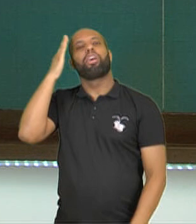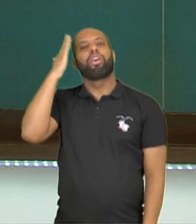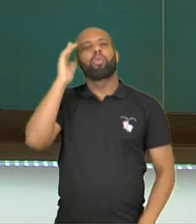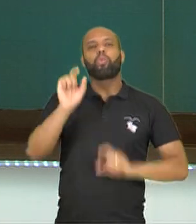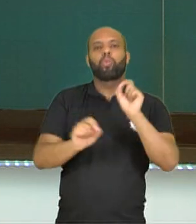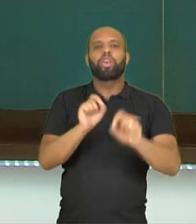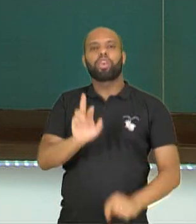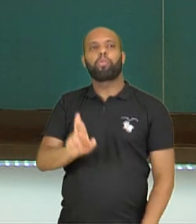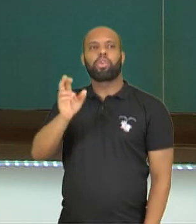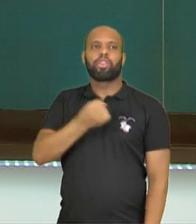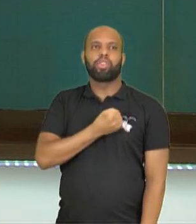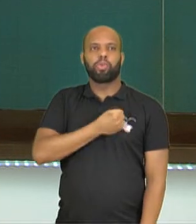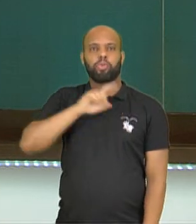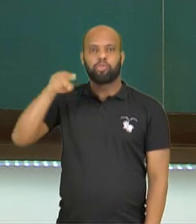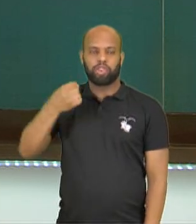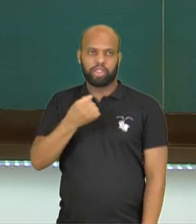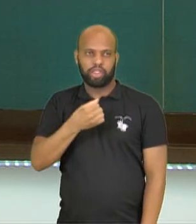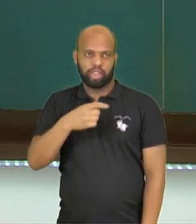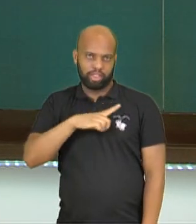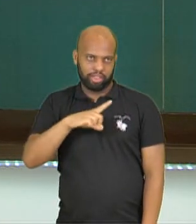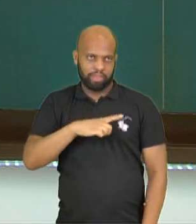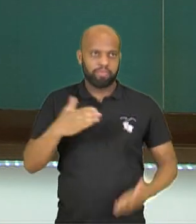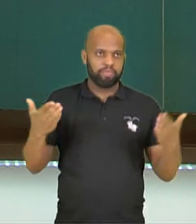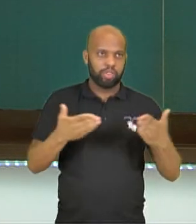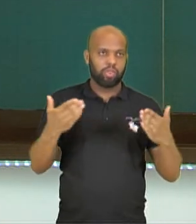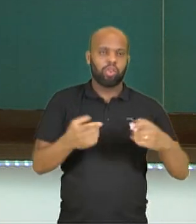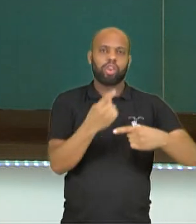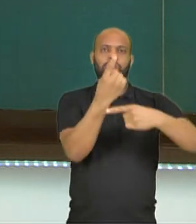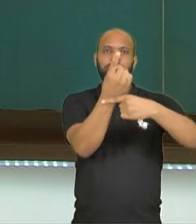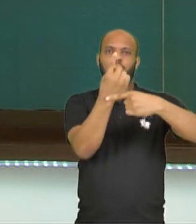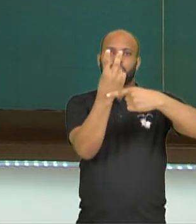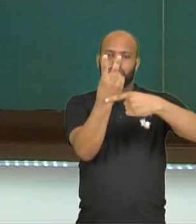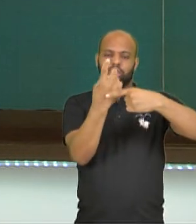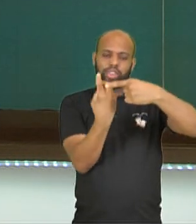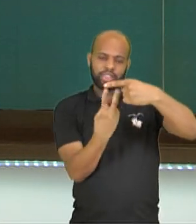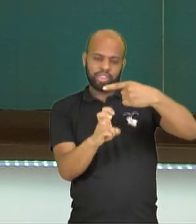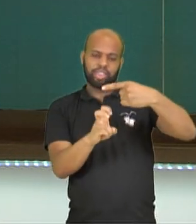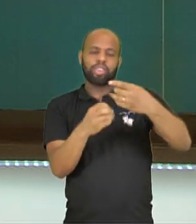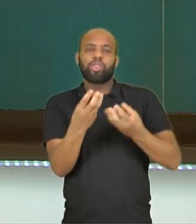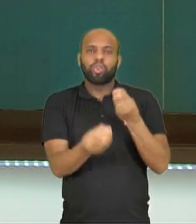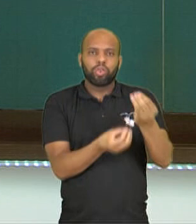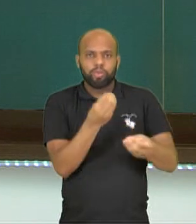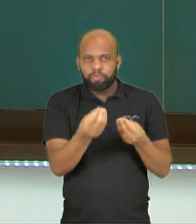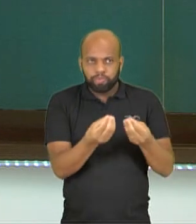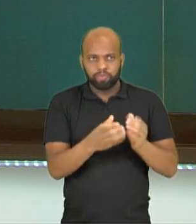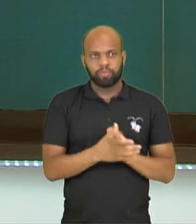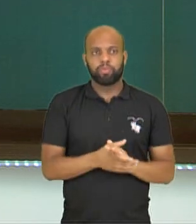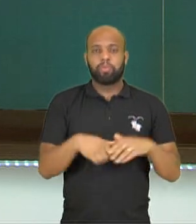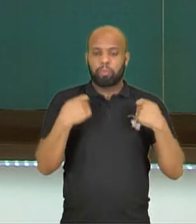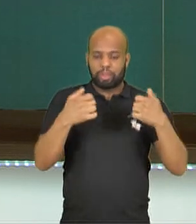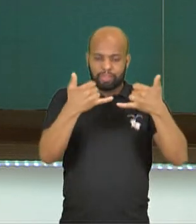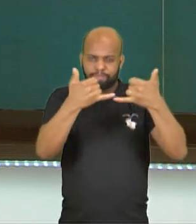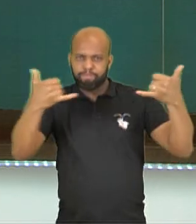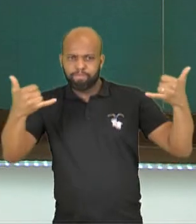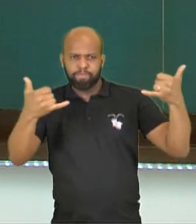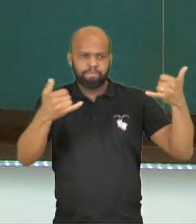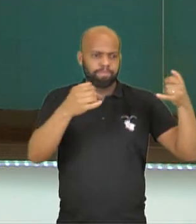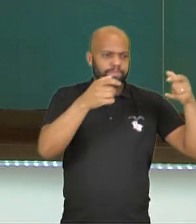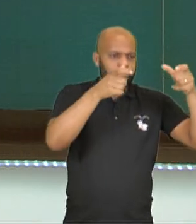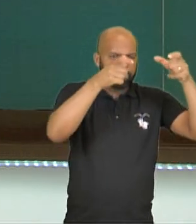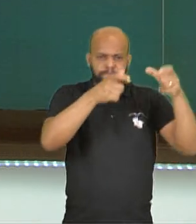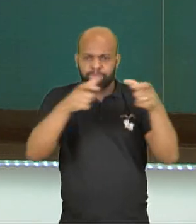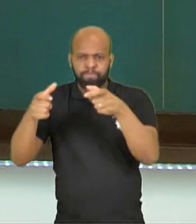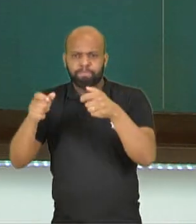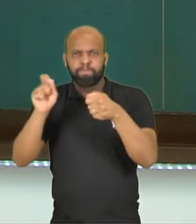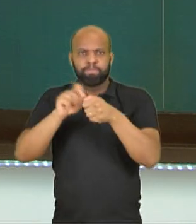ela representa. 12/5, como que eu localizo numa reta numérica? Eu também preciso fazer a mesma coisa, eu